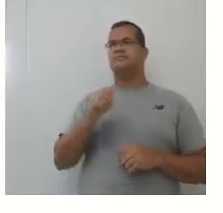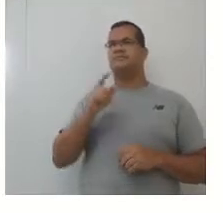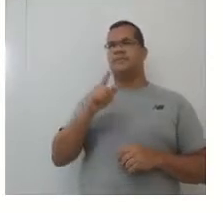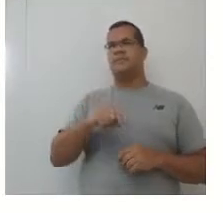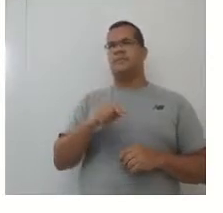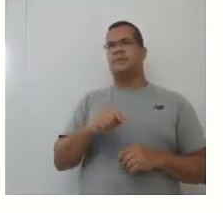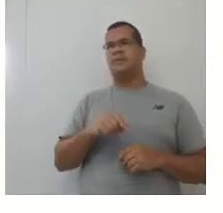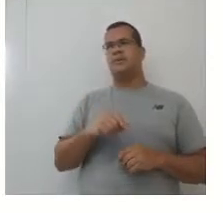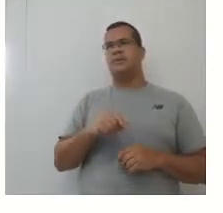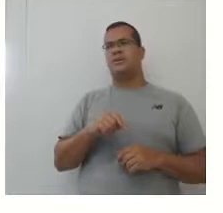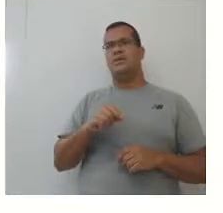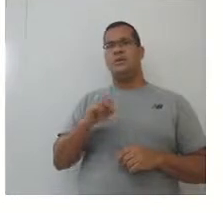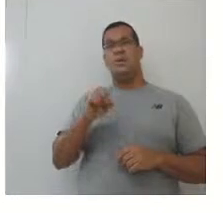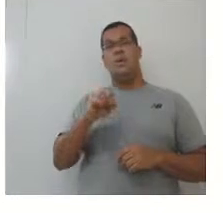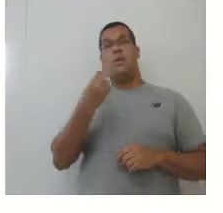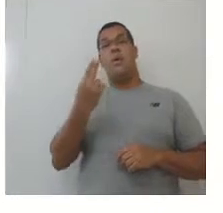recessiva,